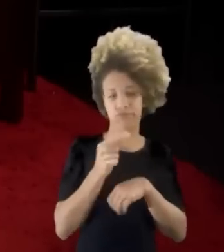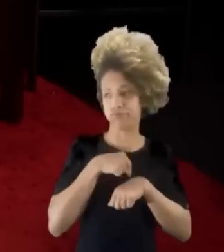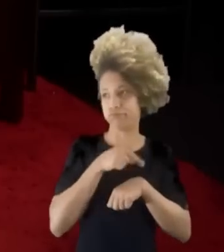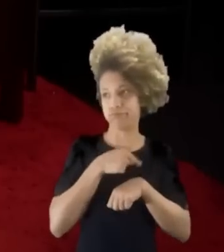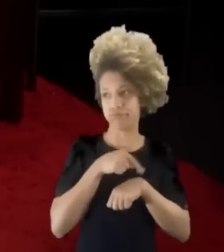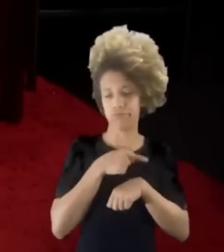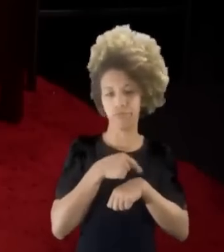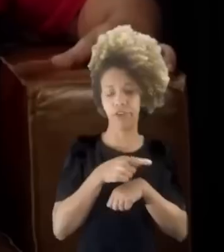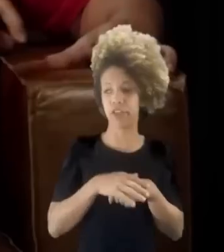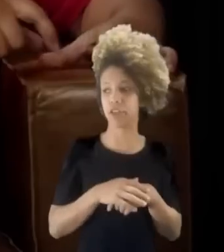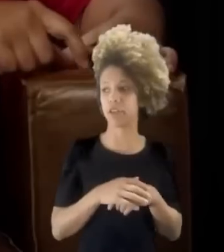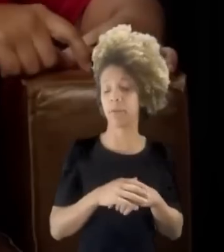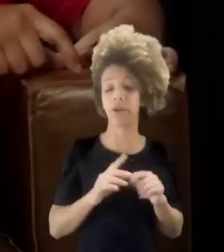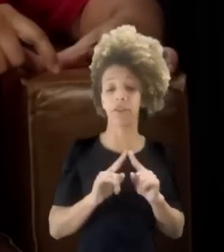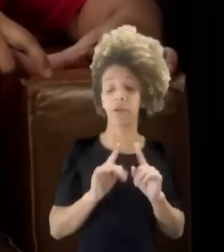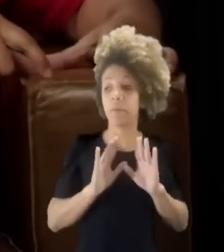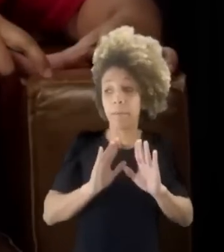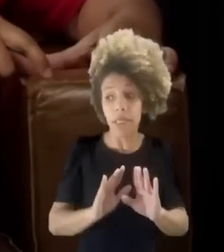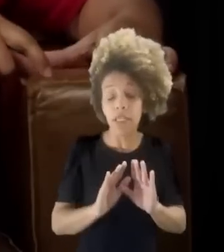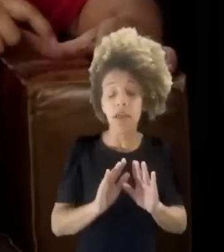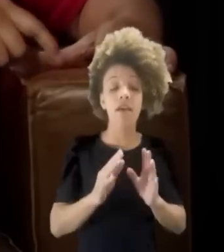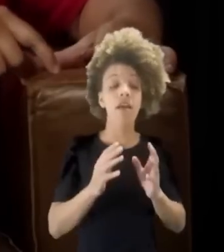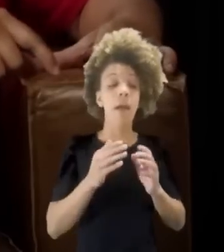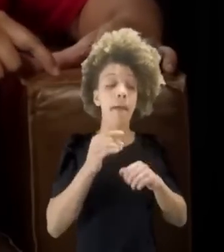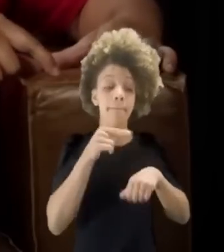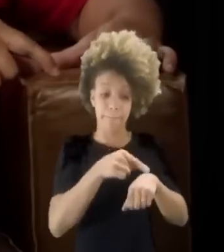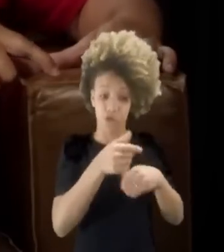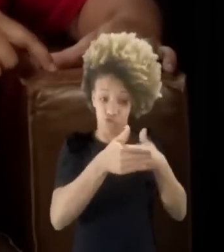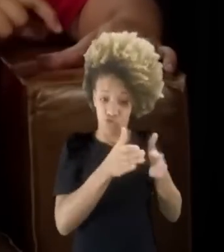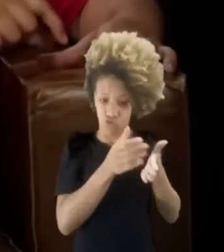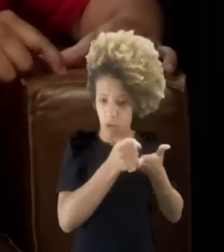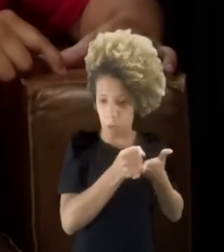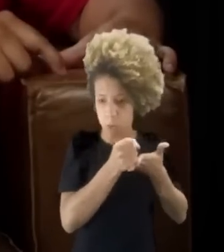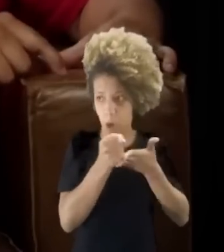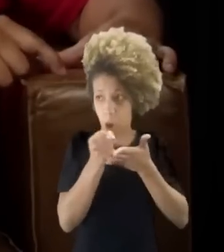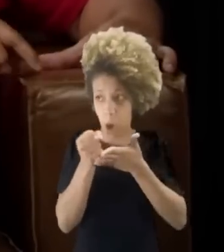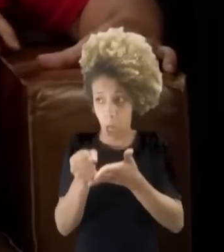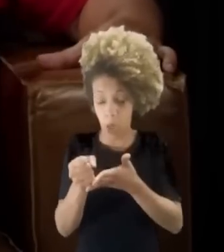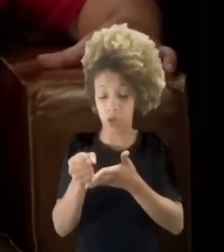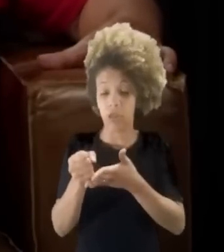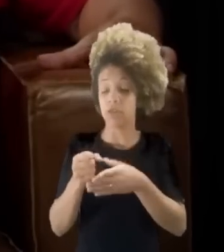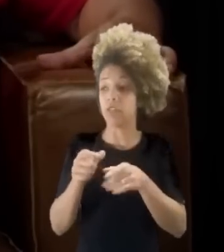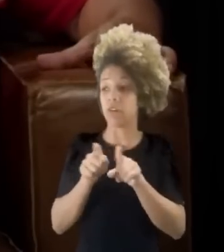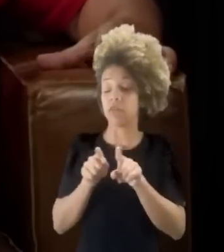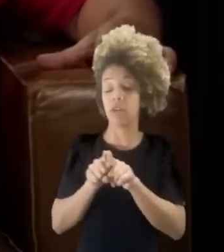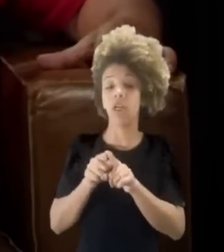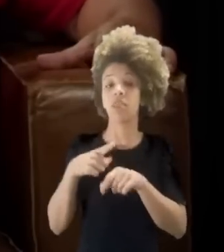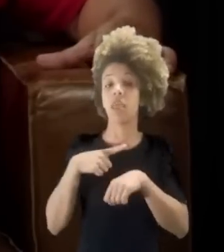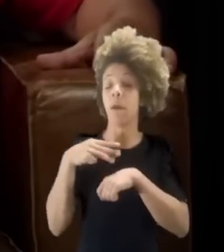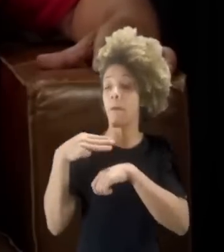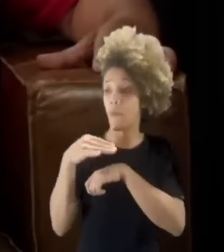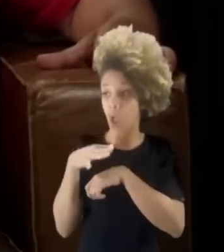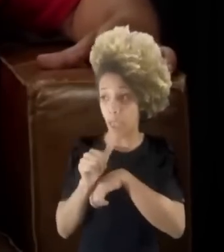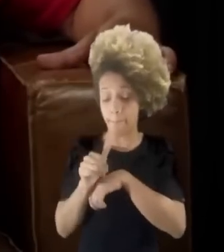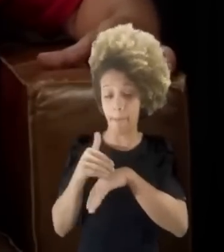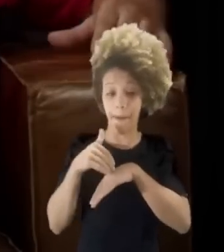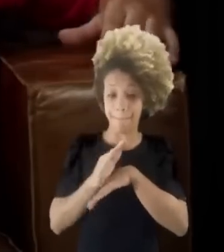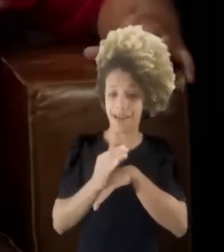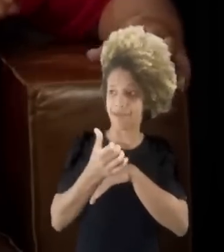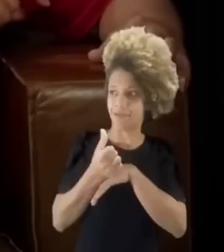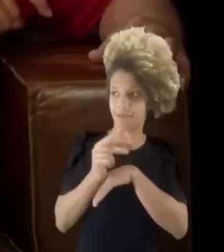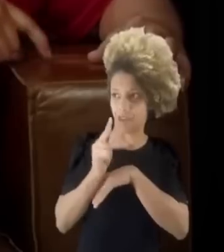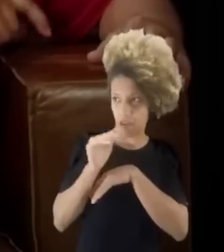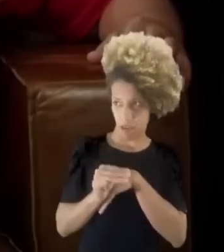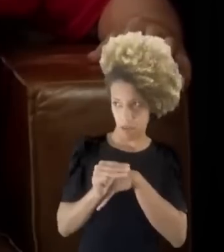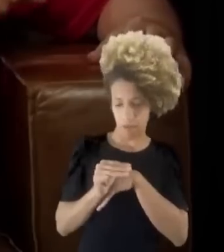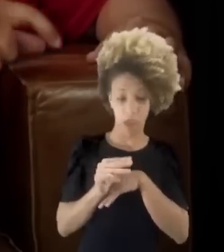certo que ele poderia estar trabalhando E aí ele recebe esse pedido Ele tem que percorrer do Itaim Bibi até Moema mas 6 Km Então